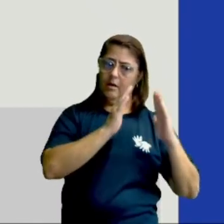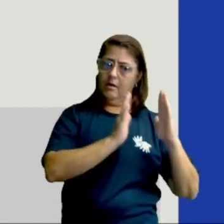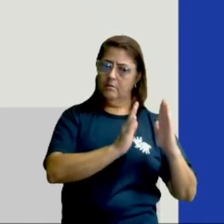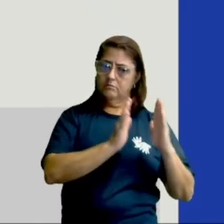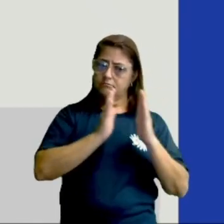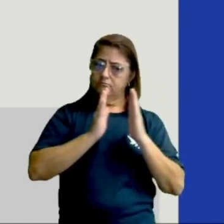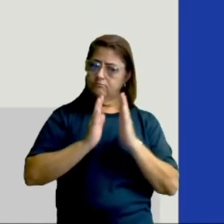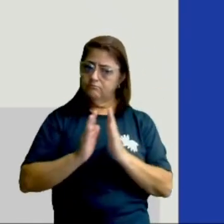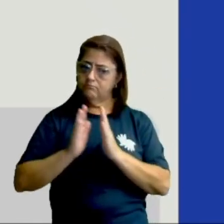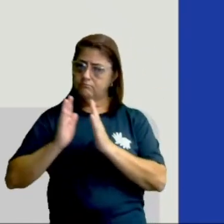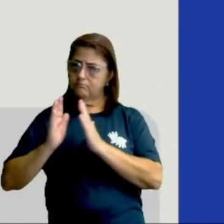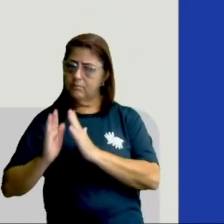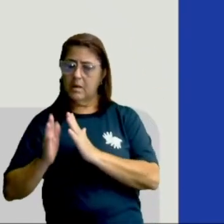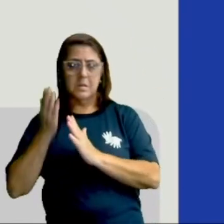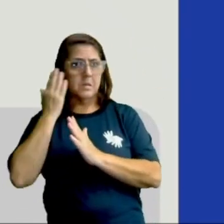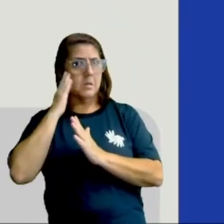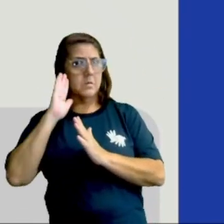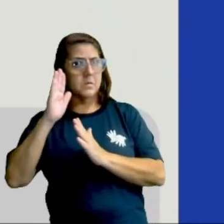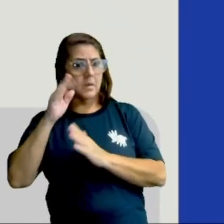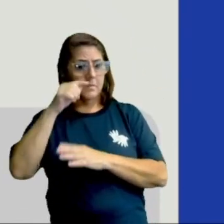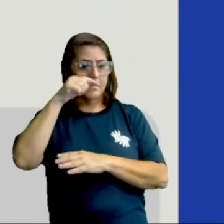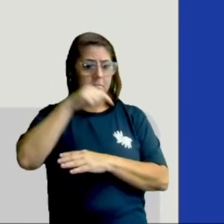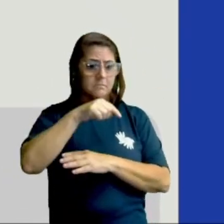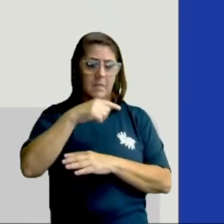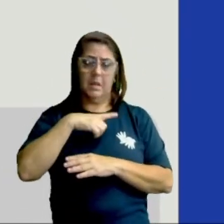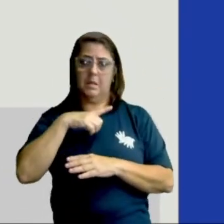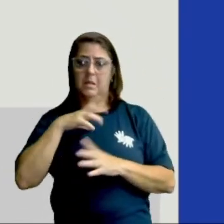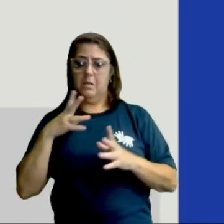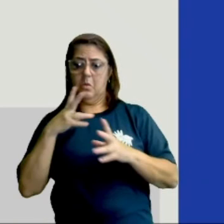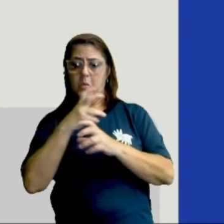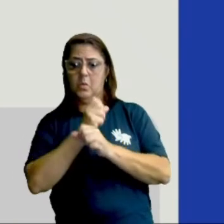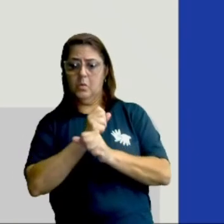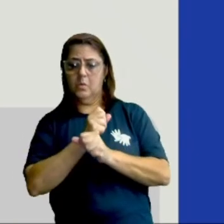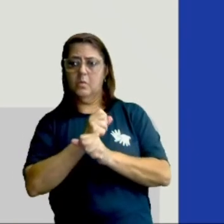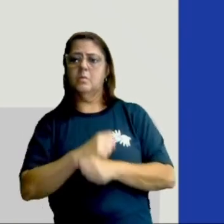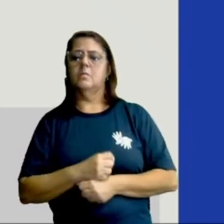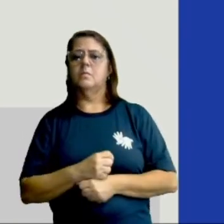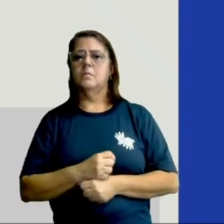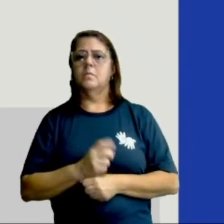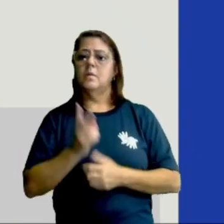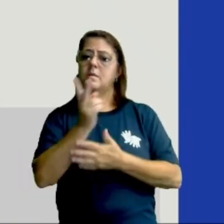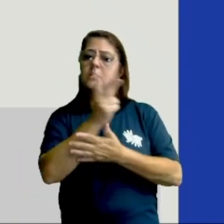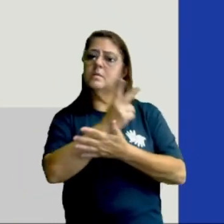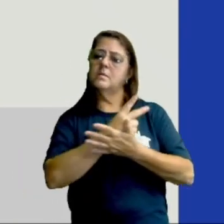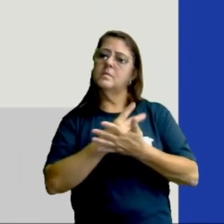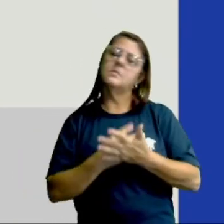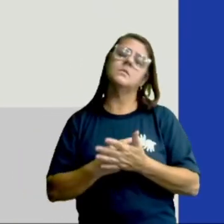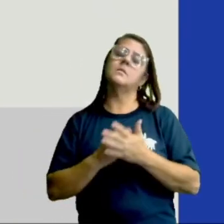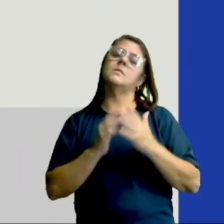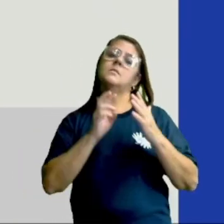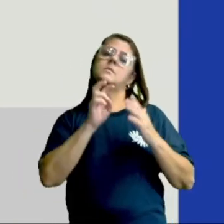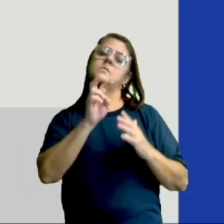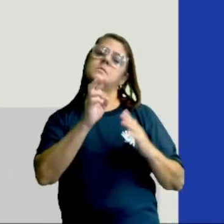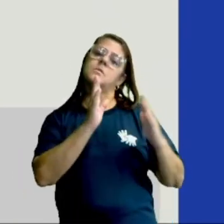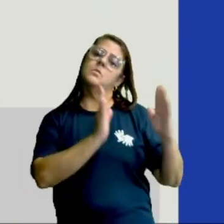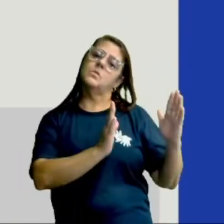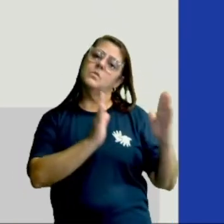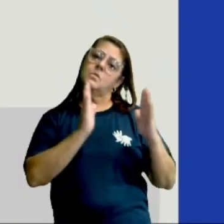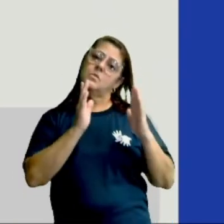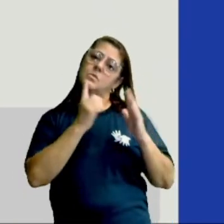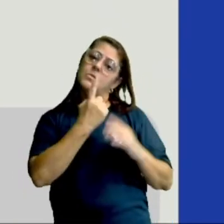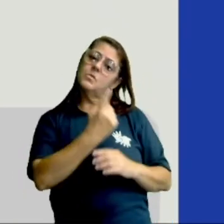sabe, certo, quantos lápis há nele, certo? Então, vamos desenhar aqui as 5 caixas que ele deseja.